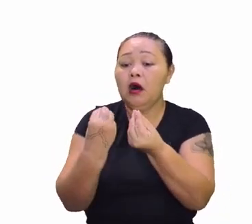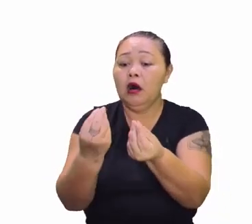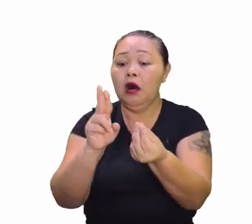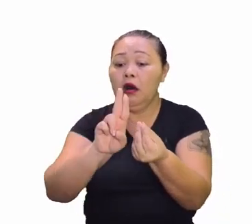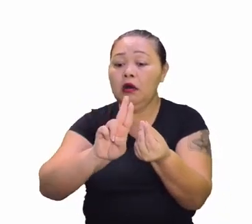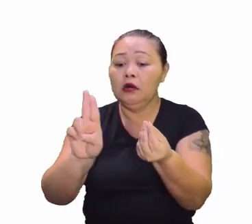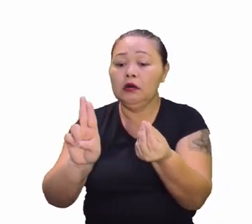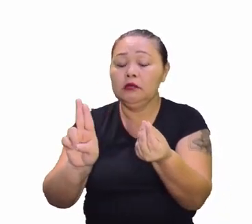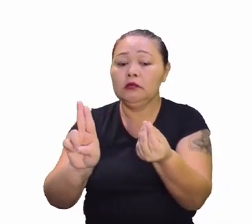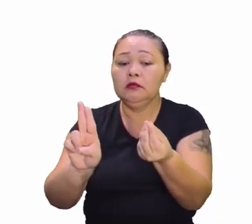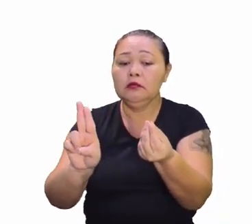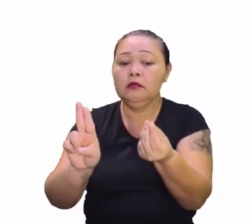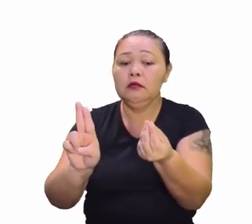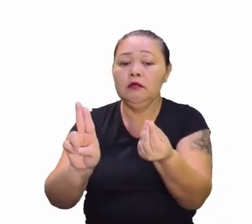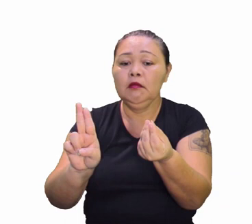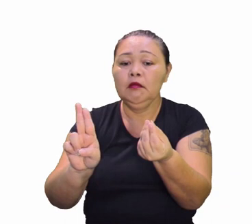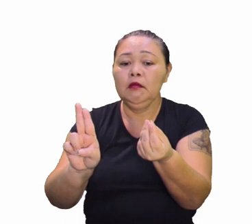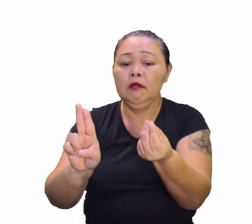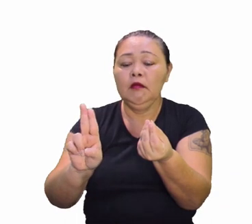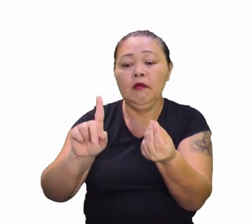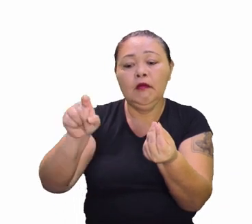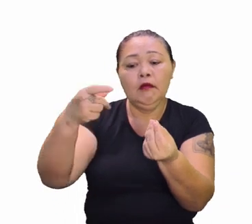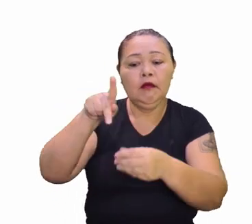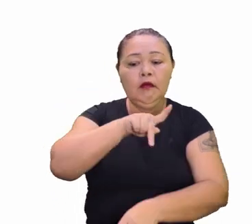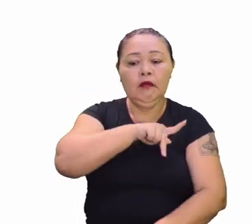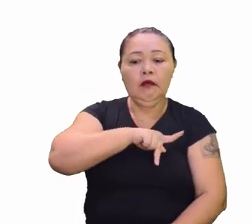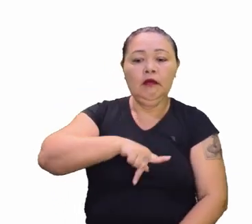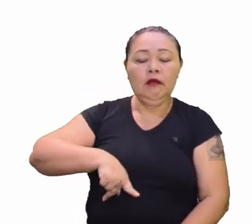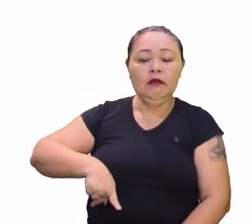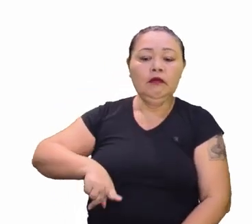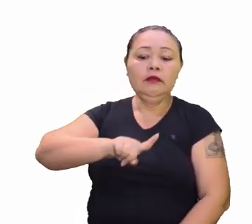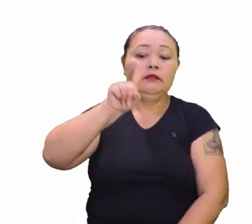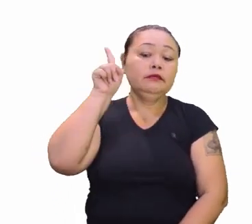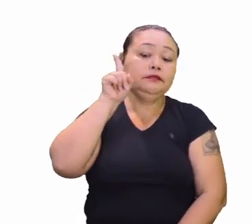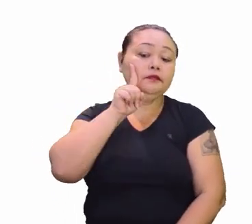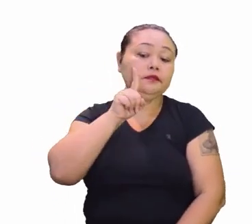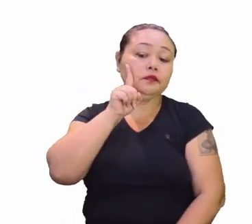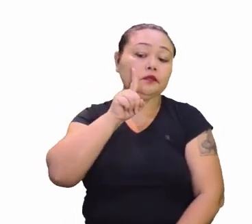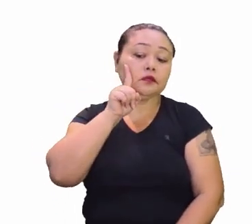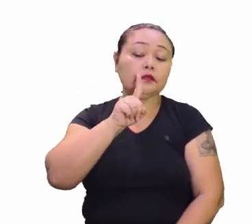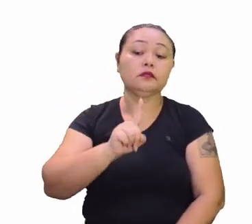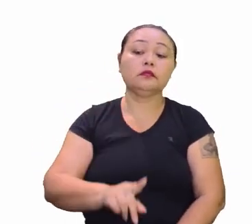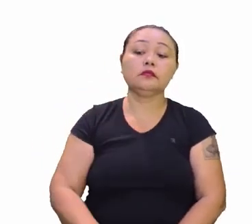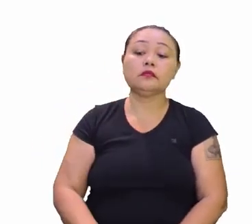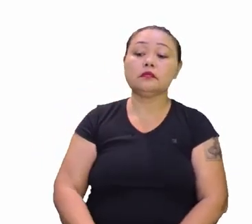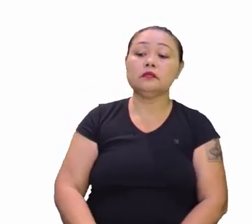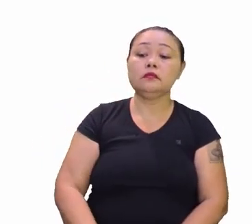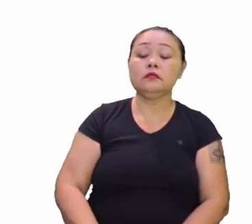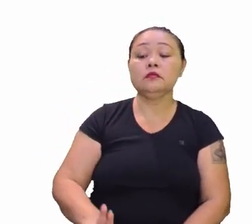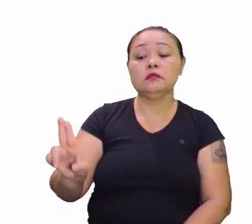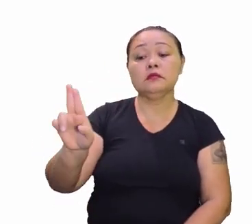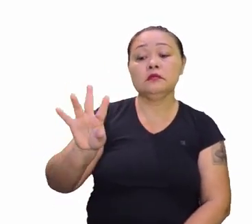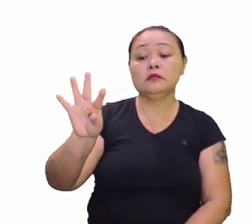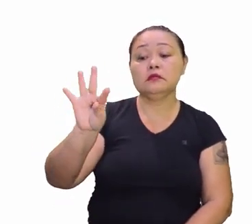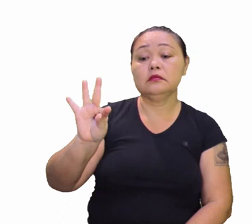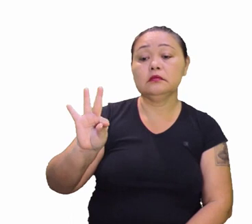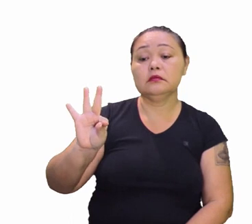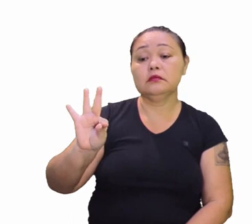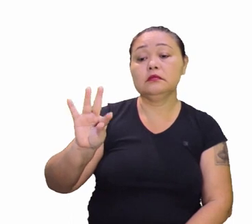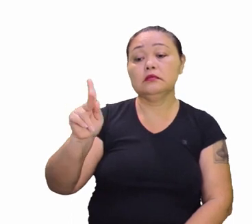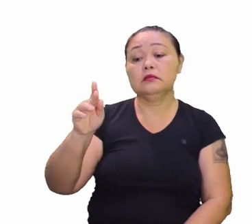nome ele é dado a um ex-presidente lá dos Estados Unidos,